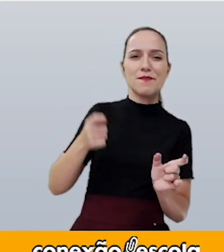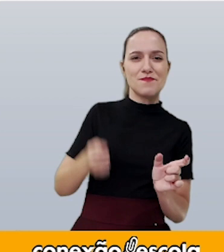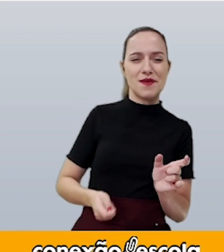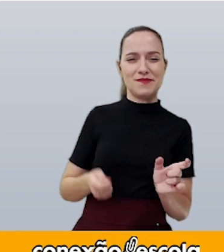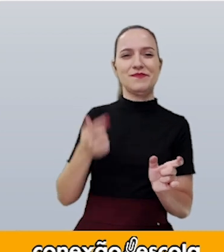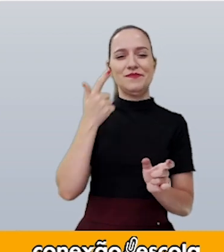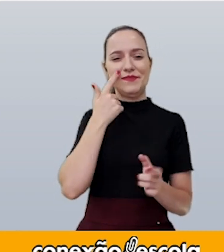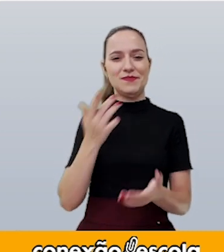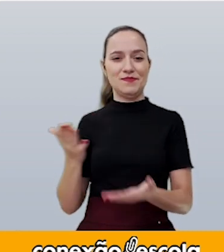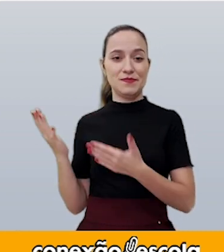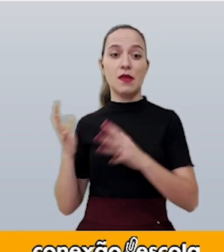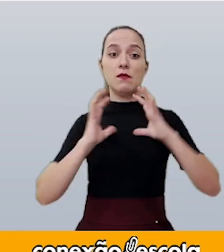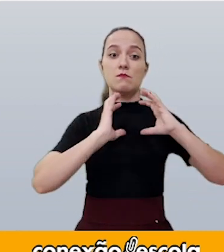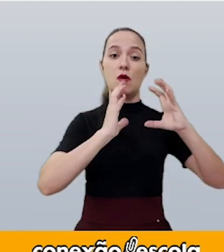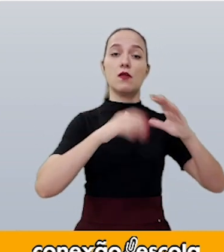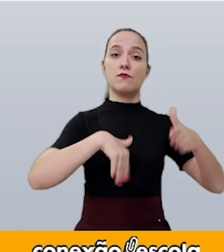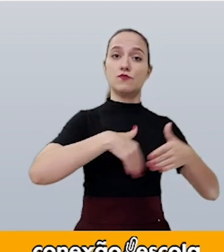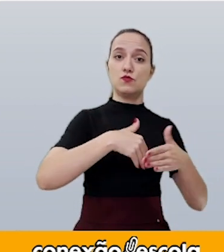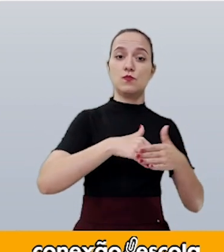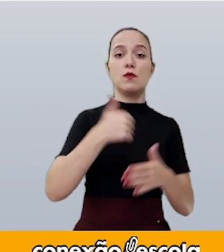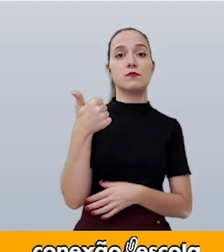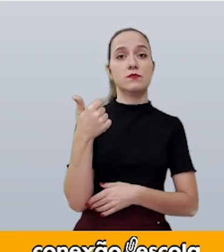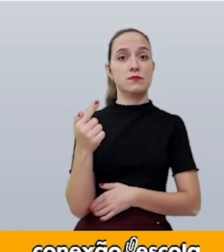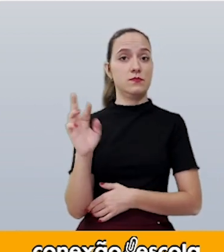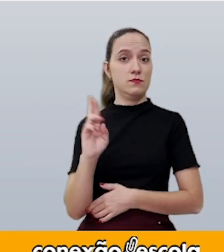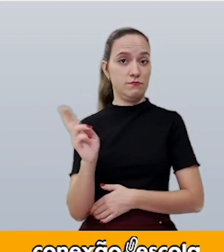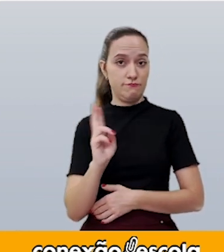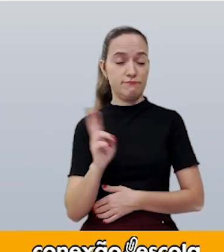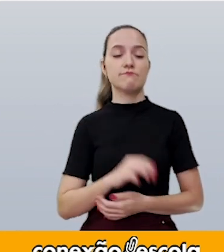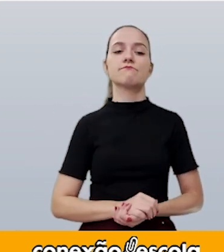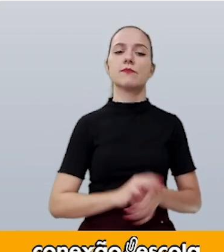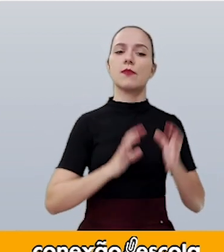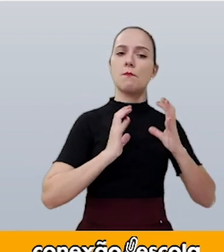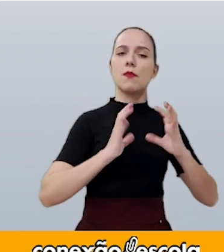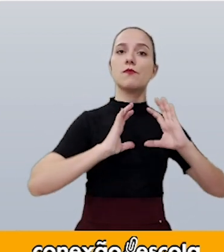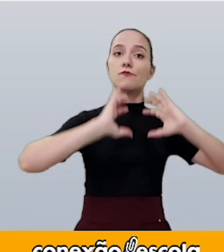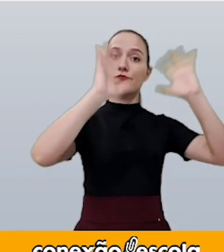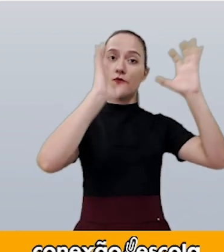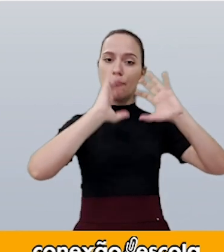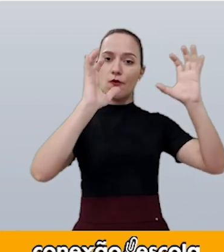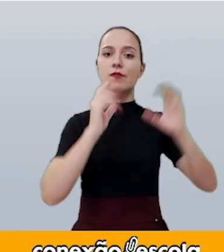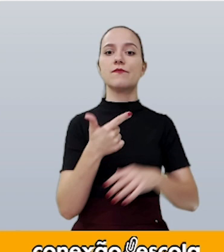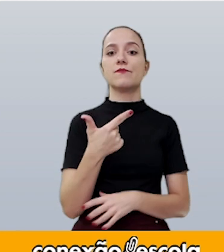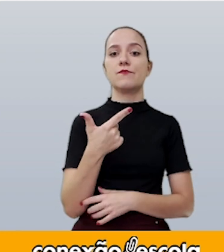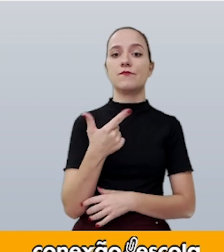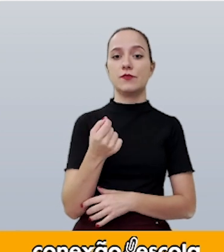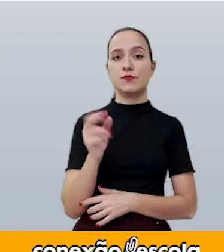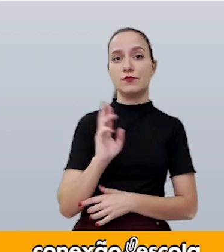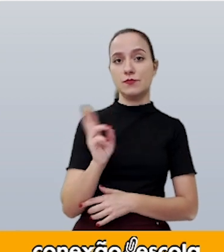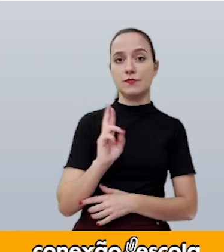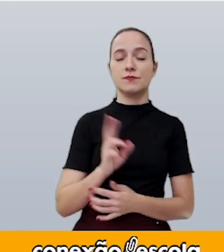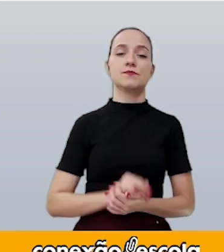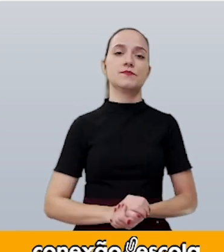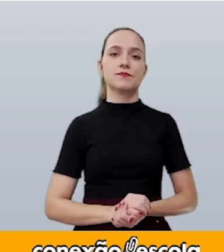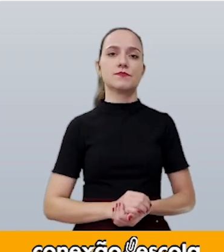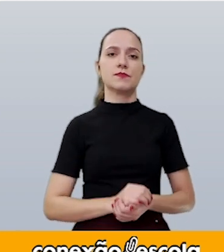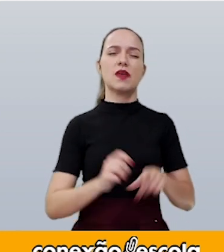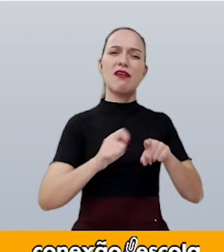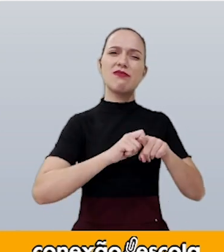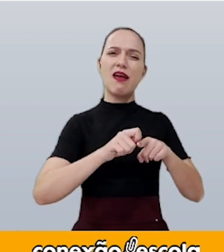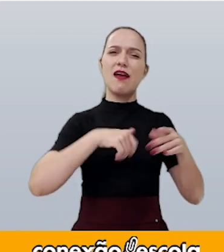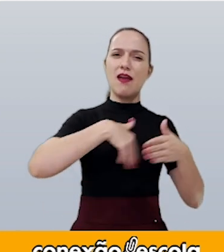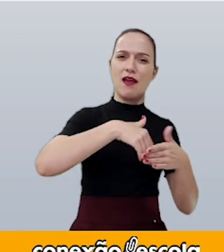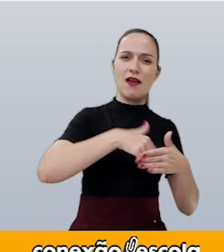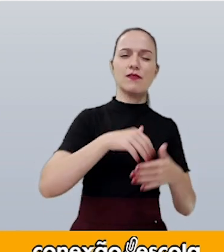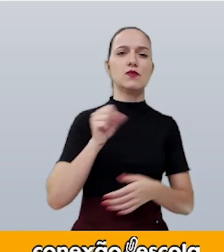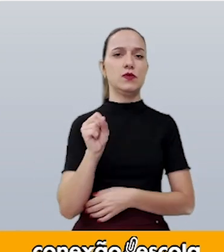produtos. Bola de futebol custa R$ 17,00, bola de vôlei R$ 20,00, chuteira